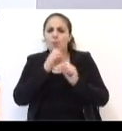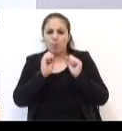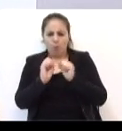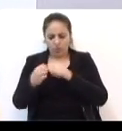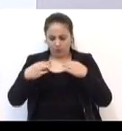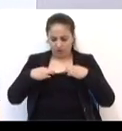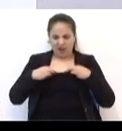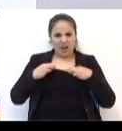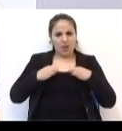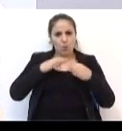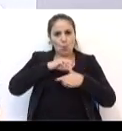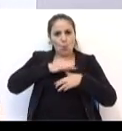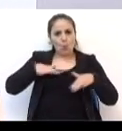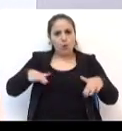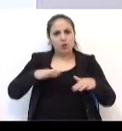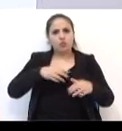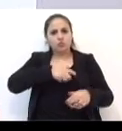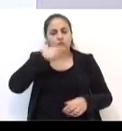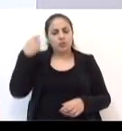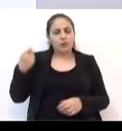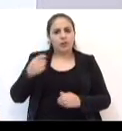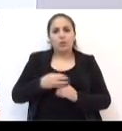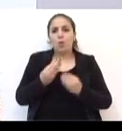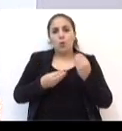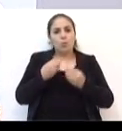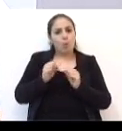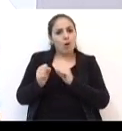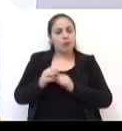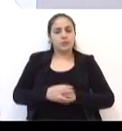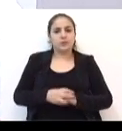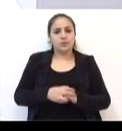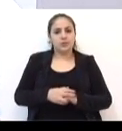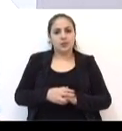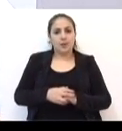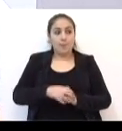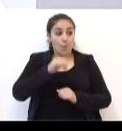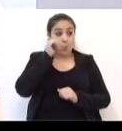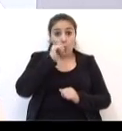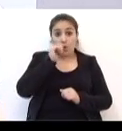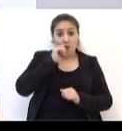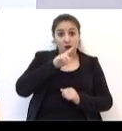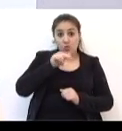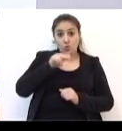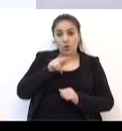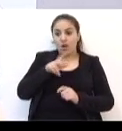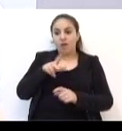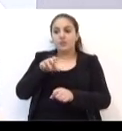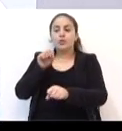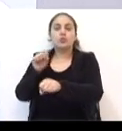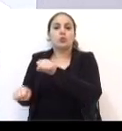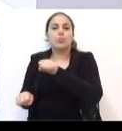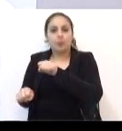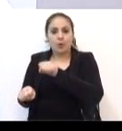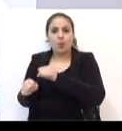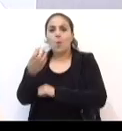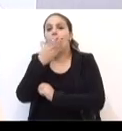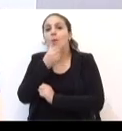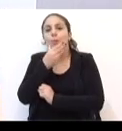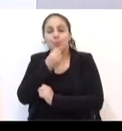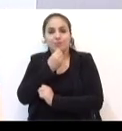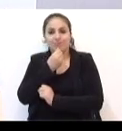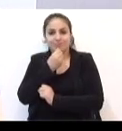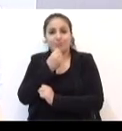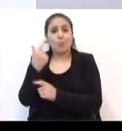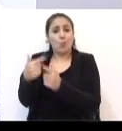andar sem camisa? Eu não quero fazer essa referência, né? Mas nenhuma mulher ataca um homem e estupra um